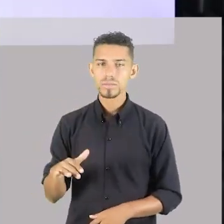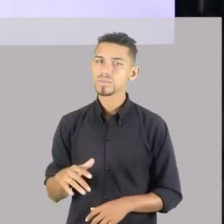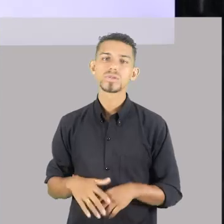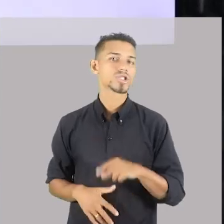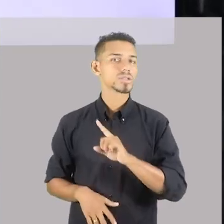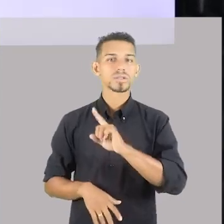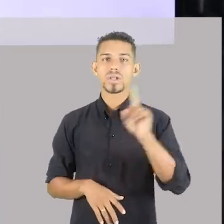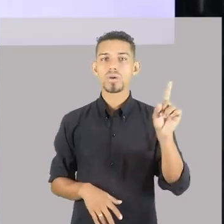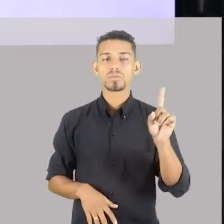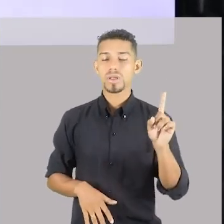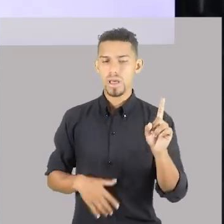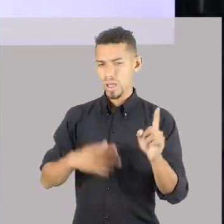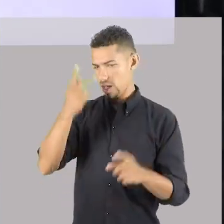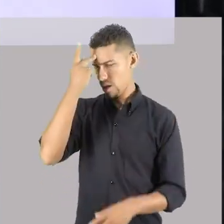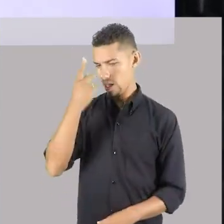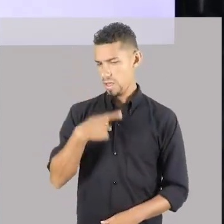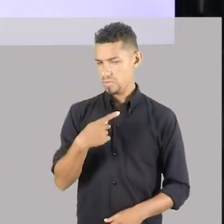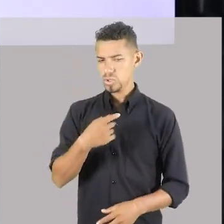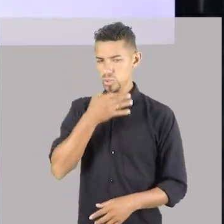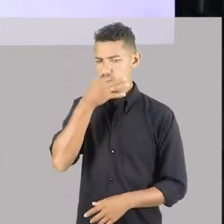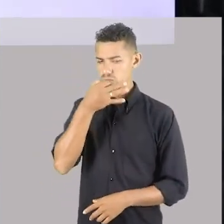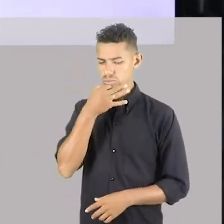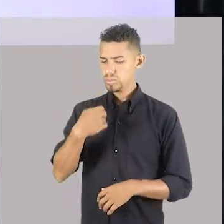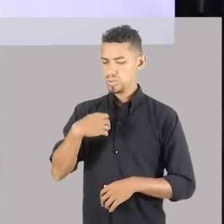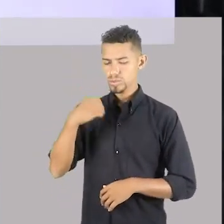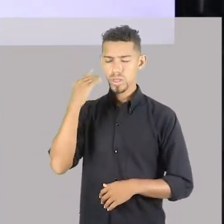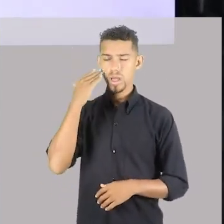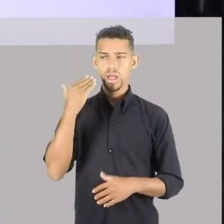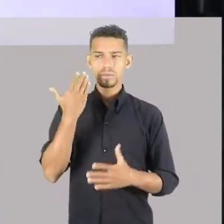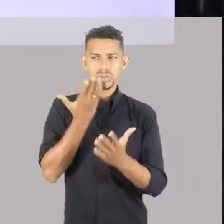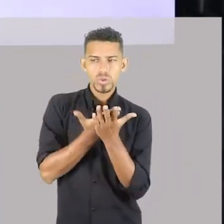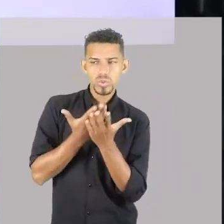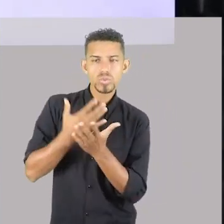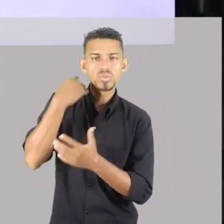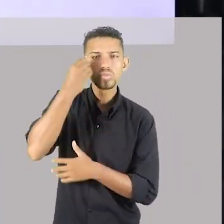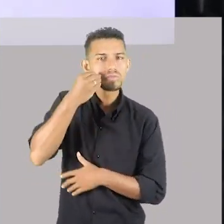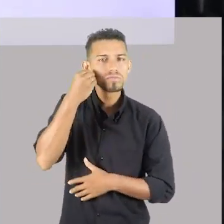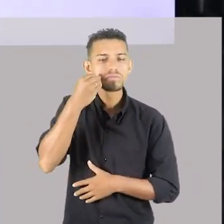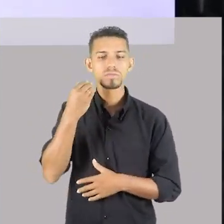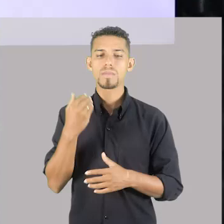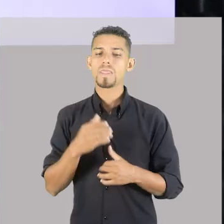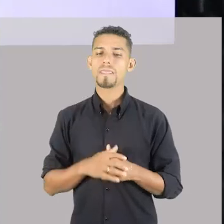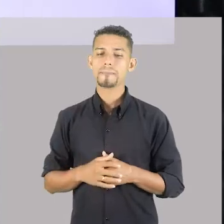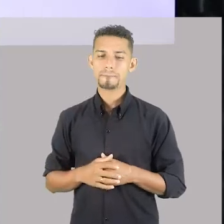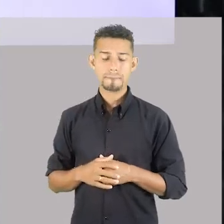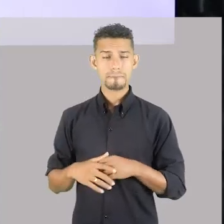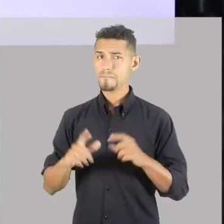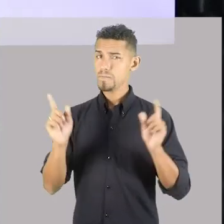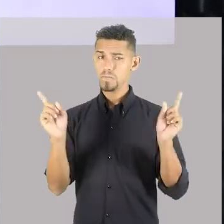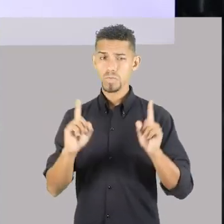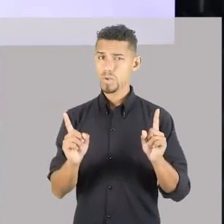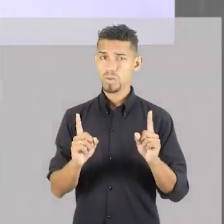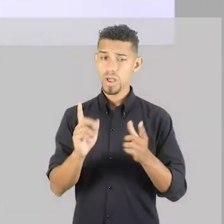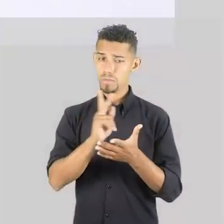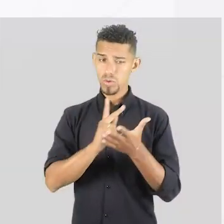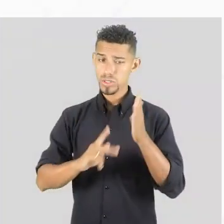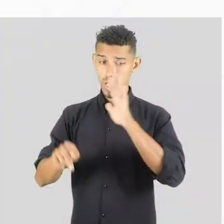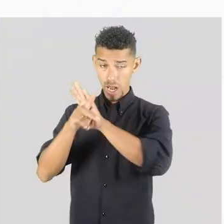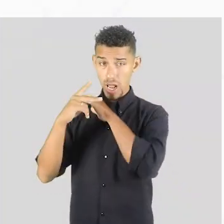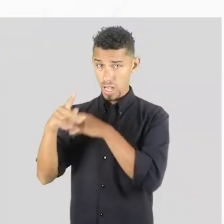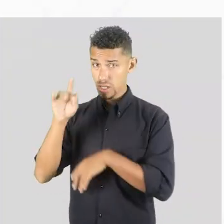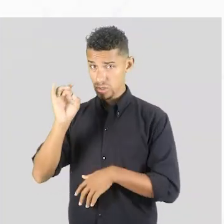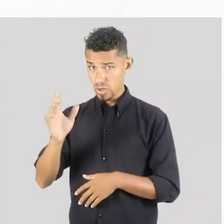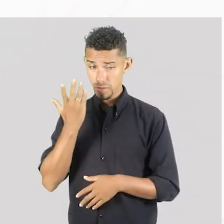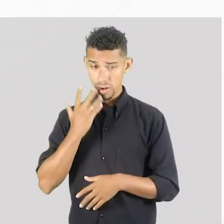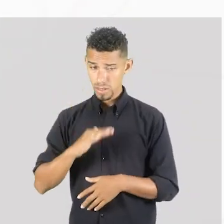é reservado o seu nível, certo? Então, não disse em momento algum que a poesia é para criança. Tá?